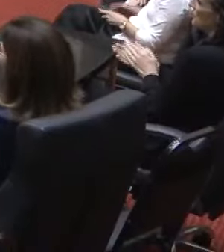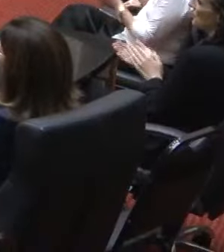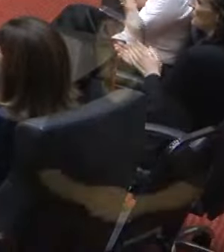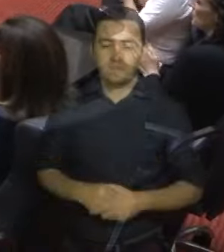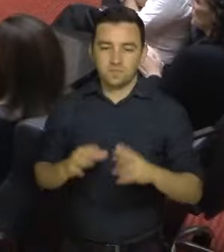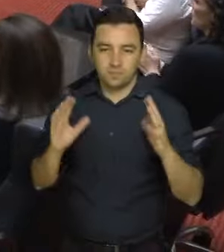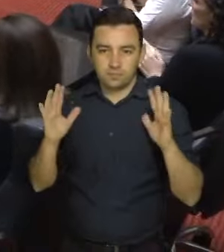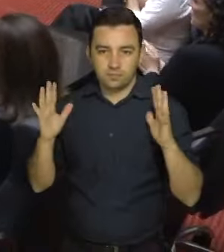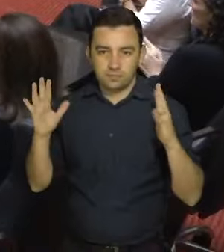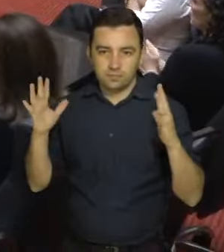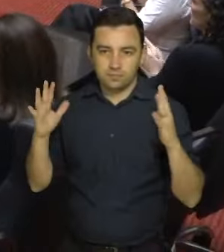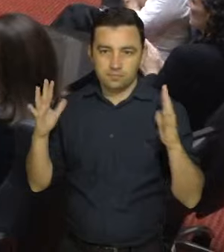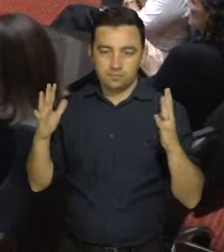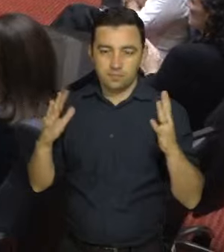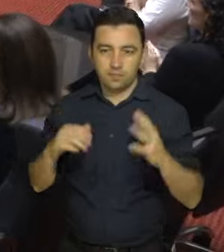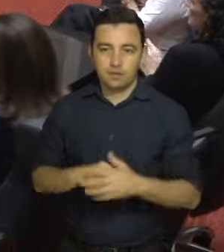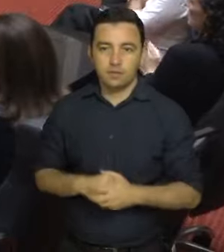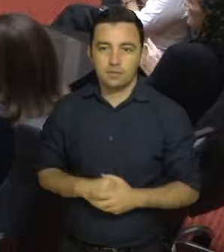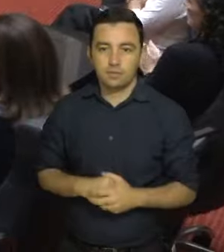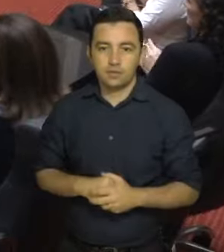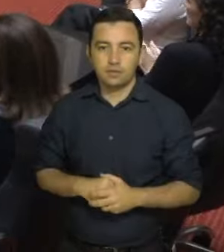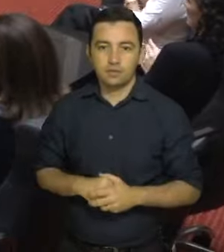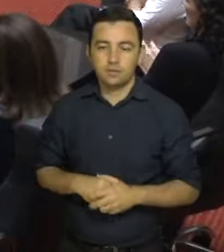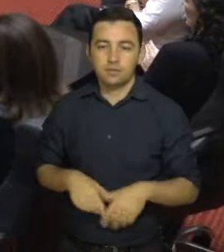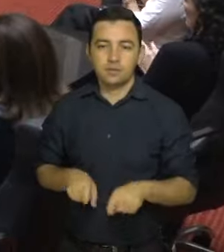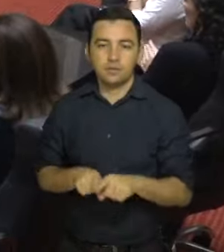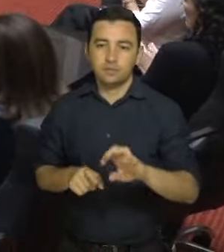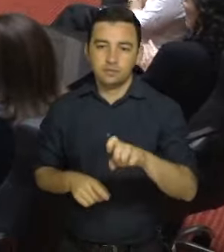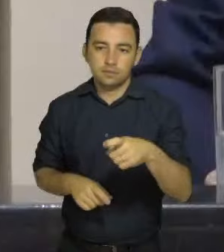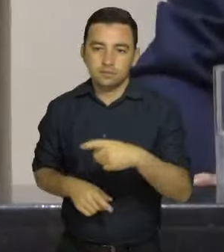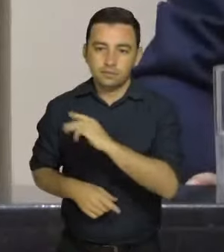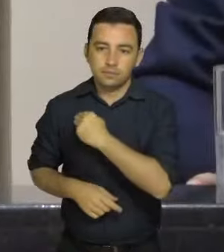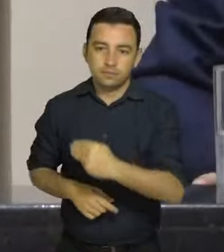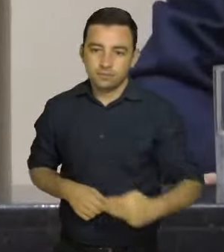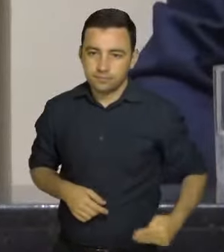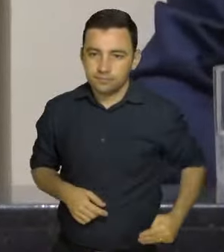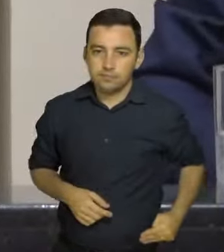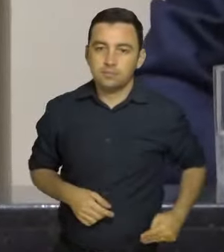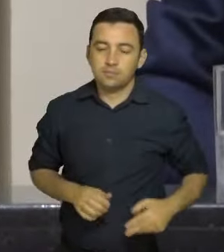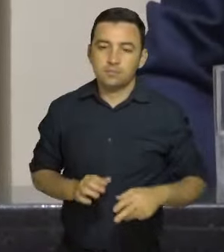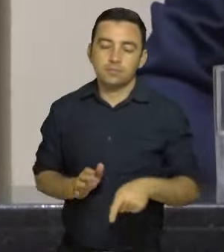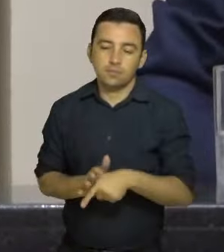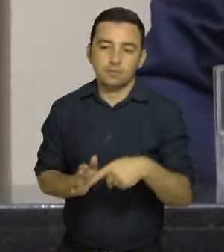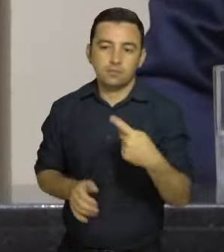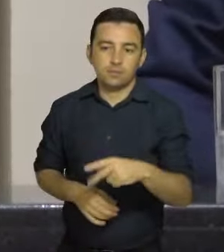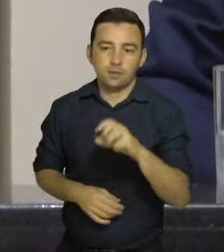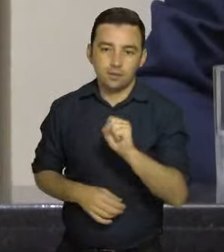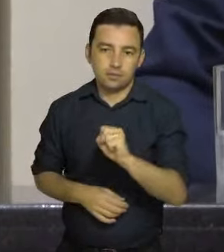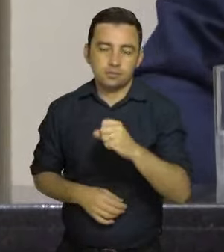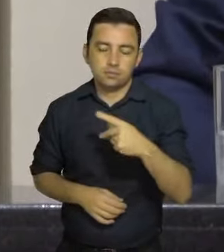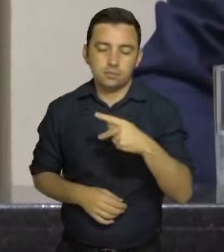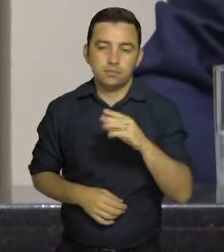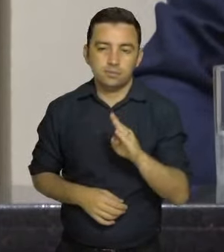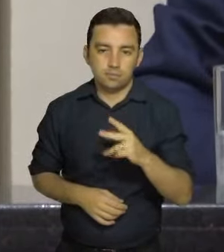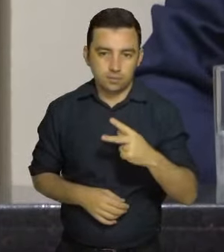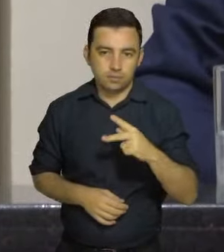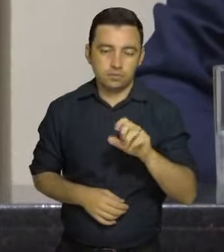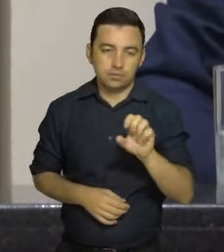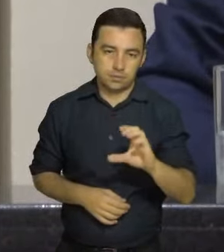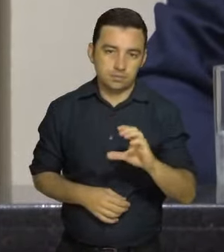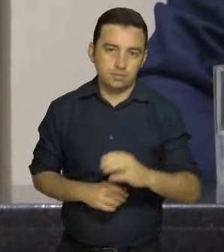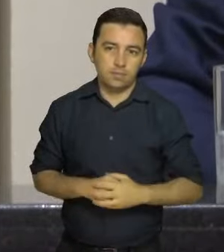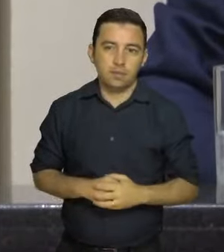Obrigado, então, nosso ex-ministro da Educação e presidente da SBPC. E também agora a